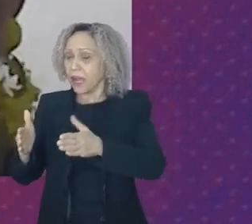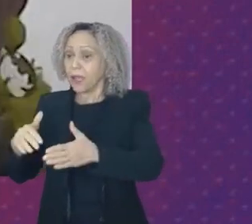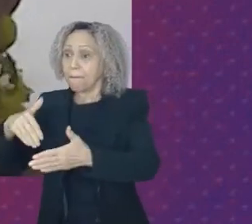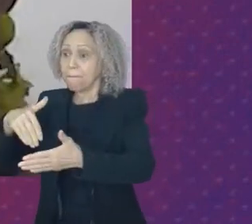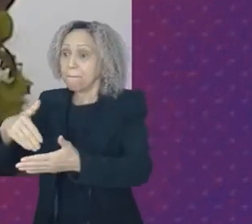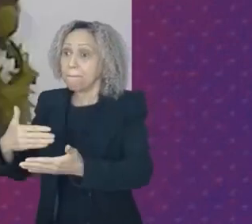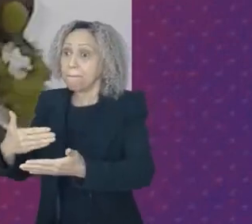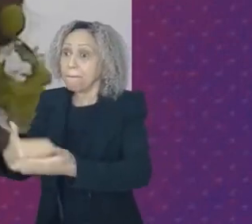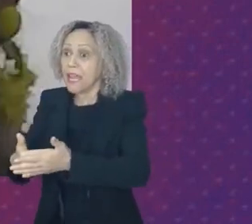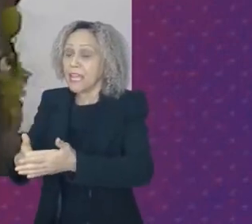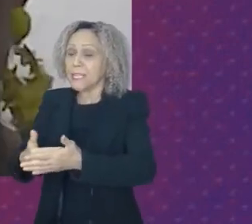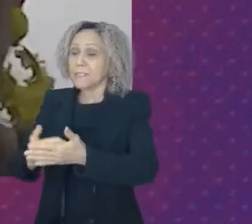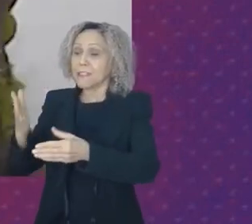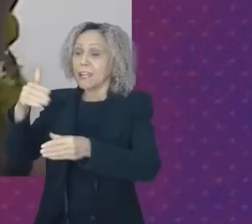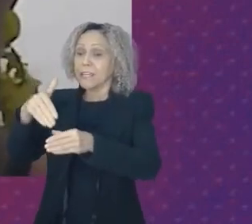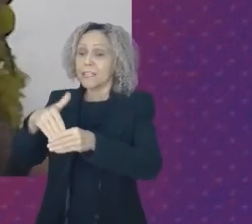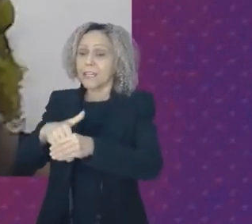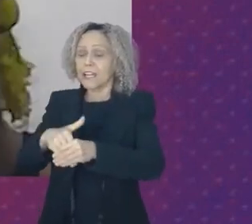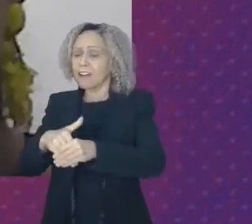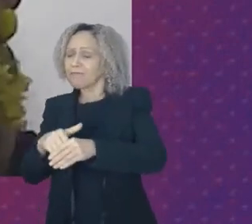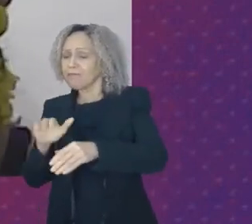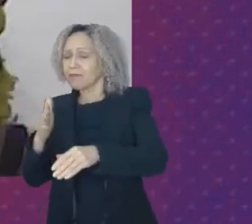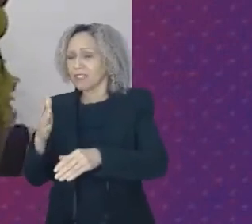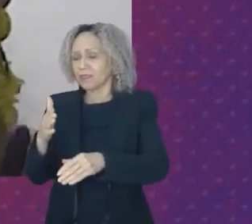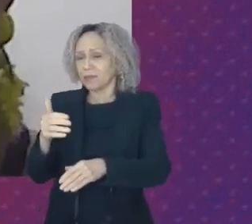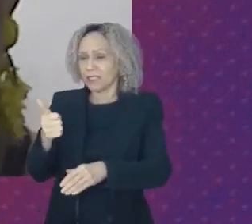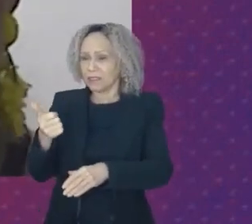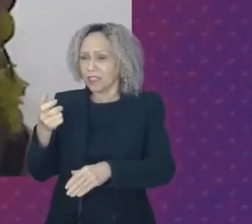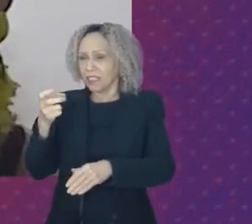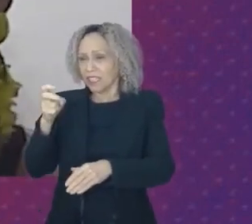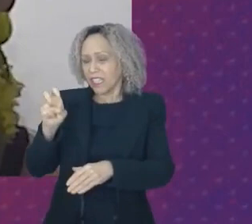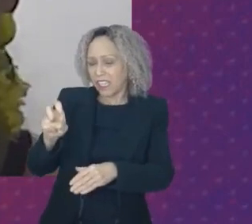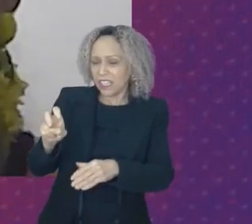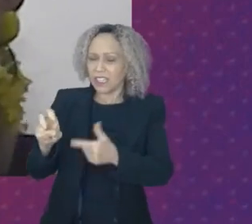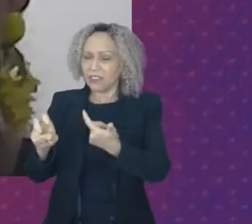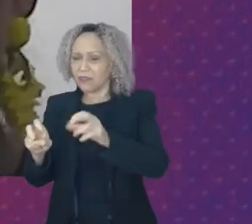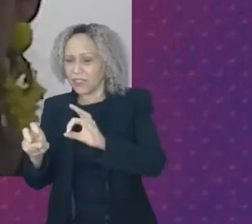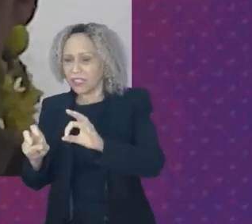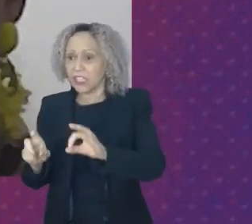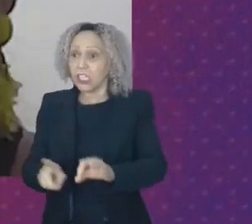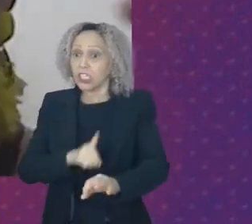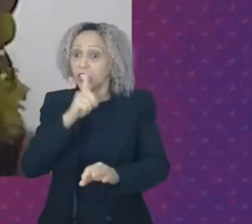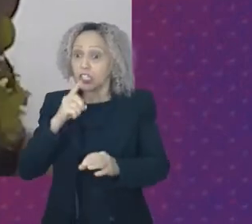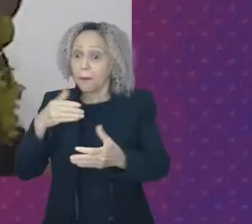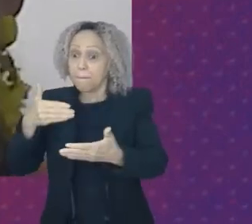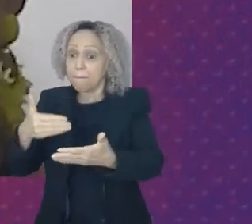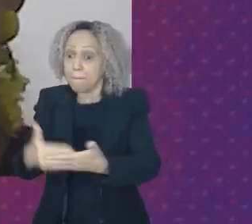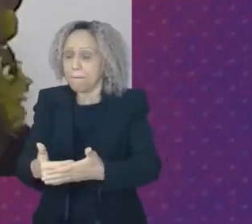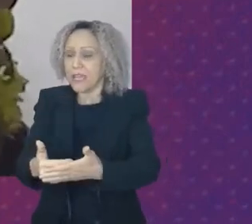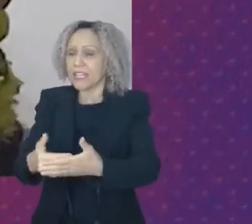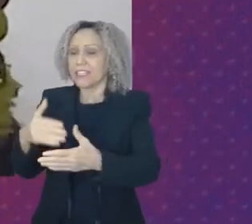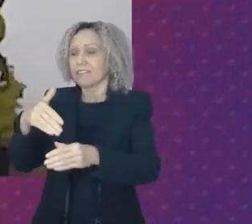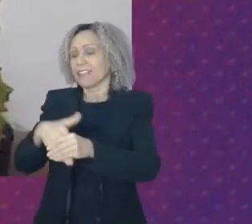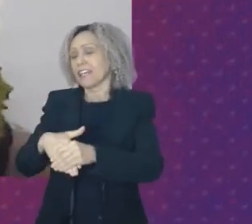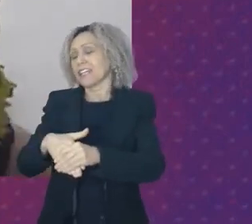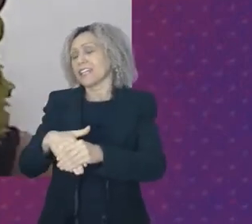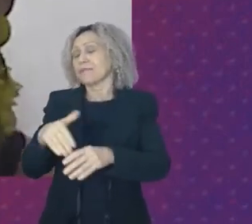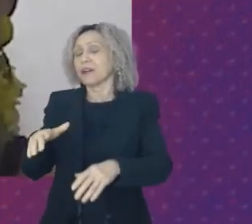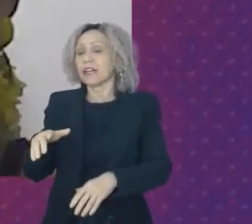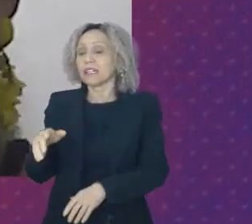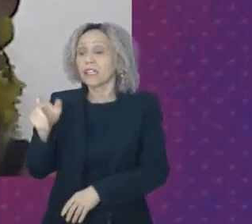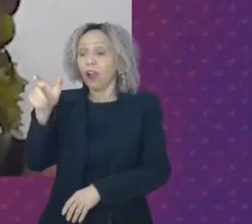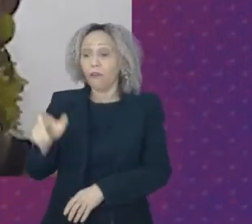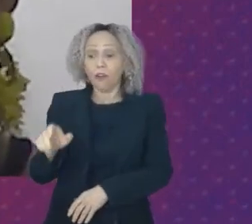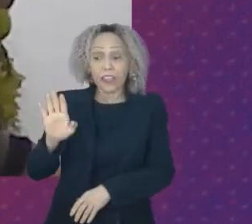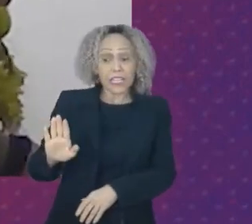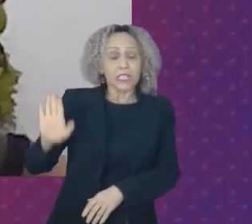que basicamente ali nos 15 dias de campanha é quando está sendo definido esse voto, você está cansado, não consegue fazer uma agenda